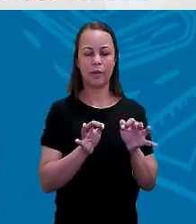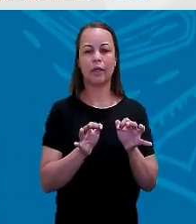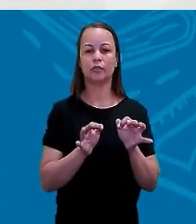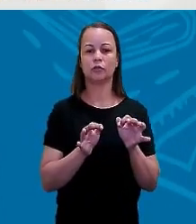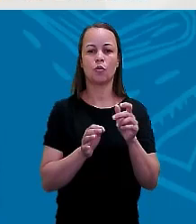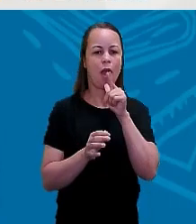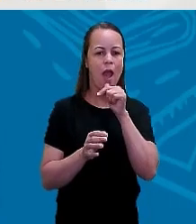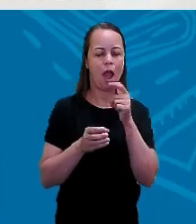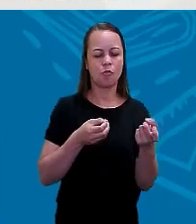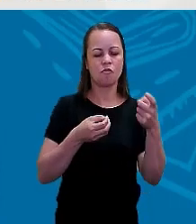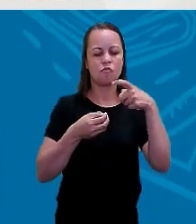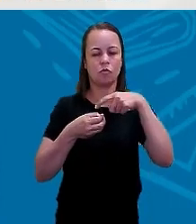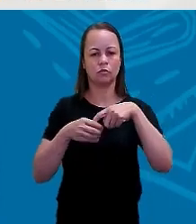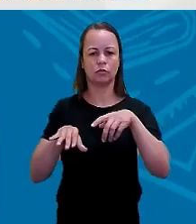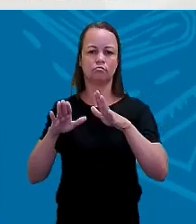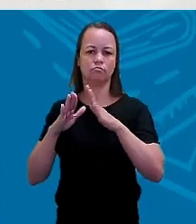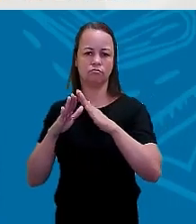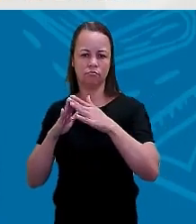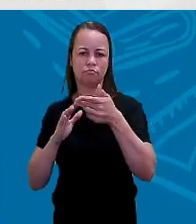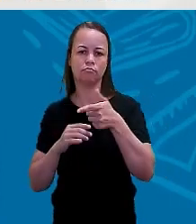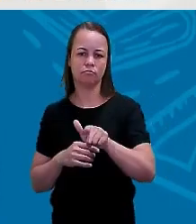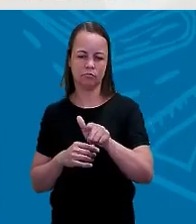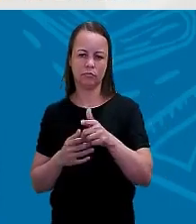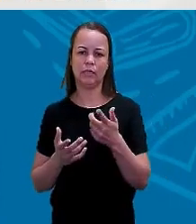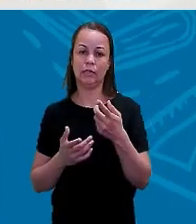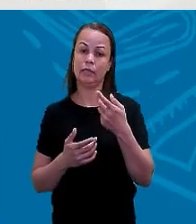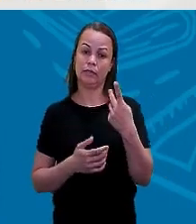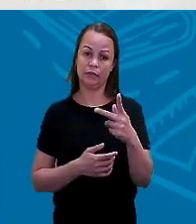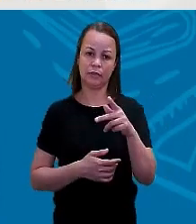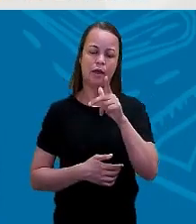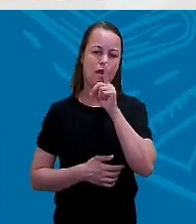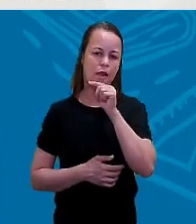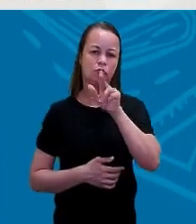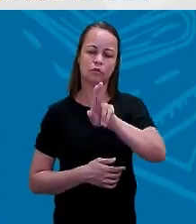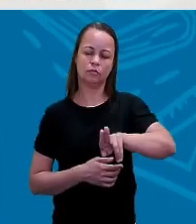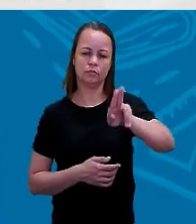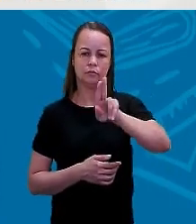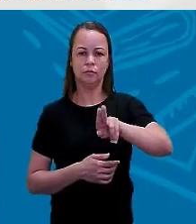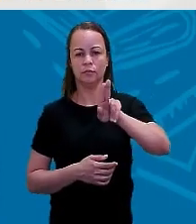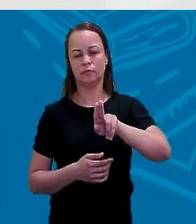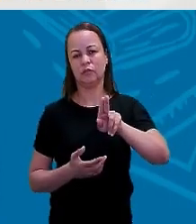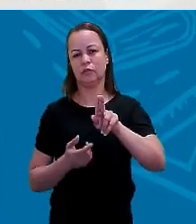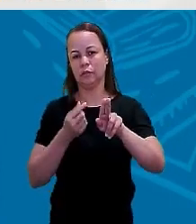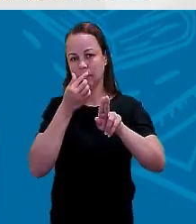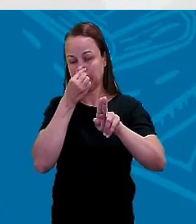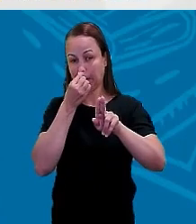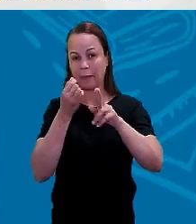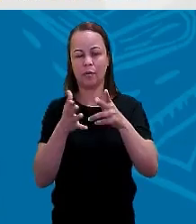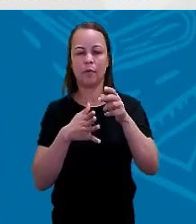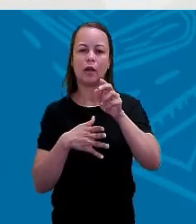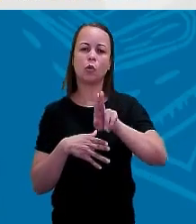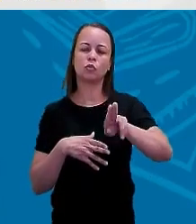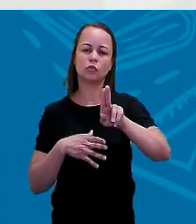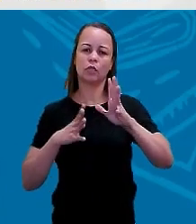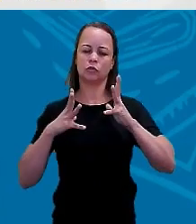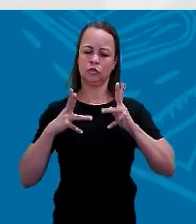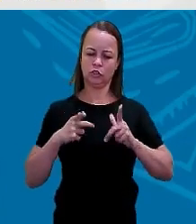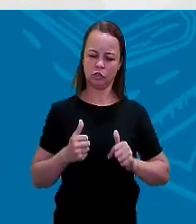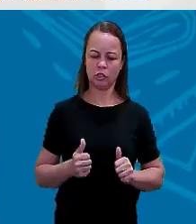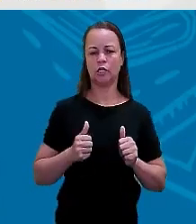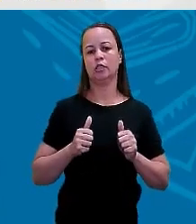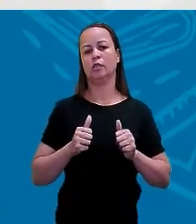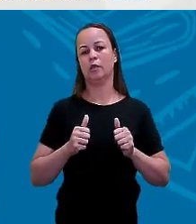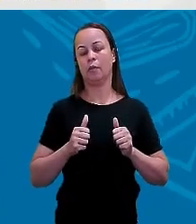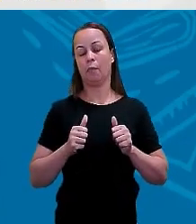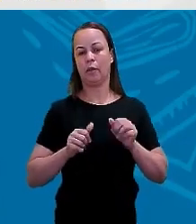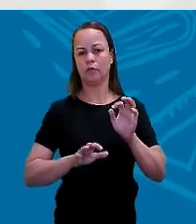as nossas residências, tá certo? E aquela água ali vai ser utilizada para nós fazermos todas as atividades de higiene pessoal,